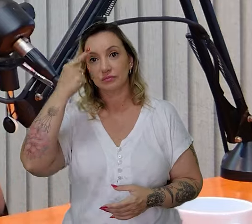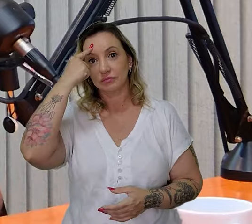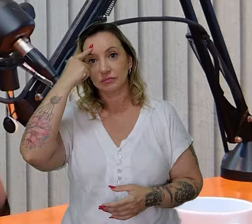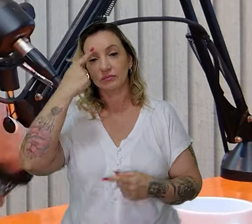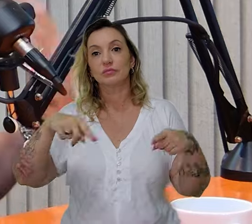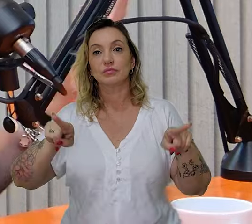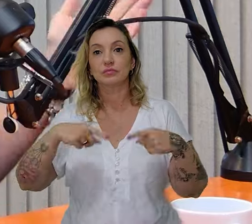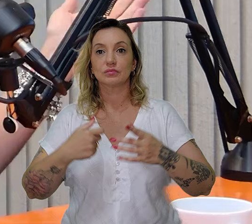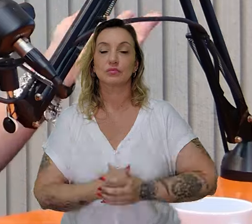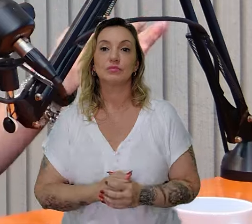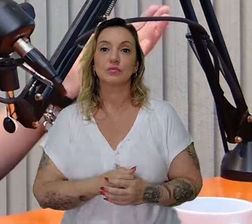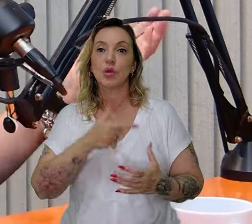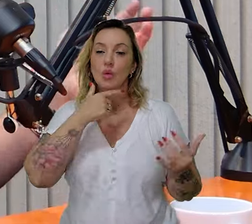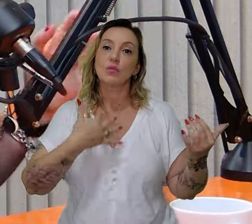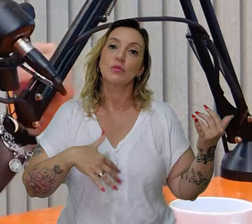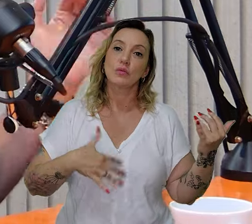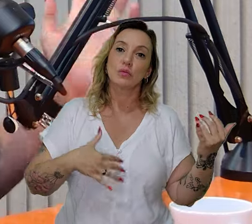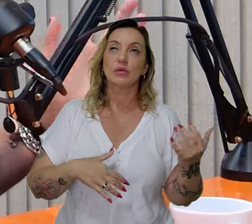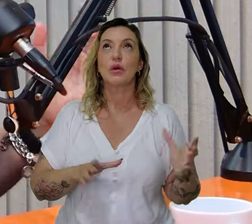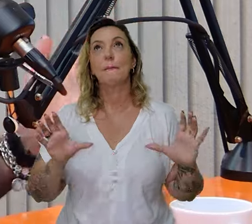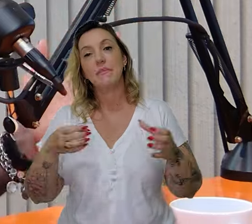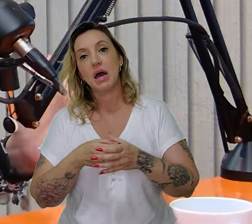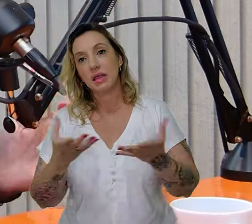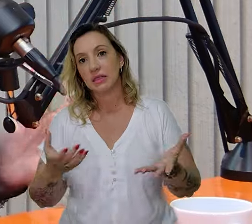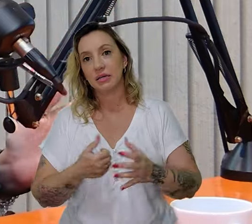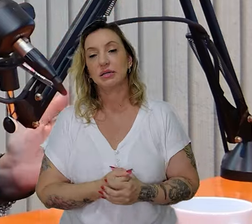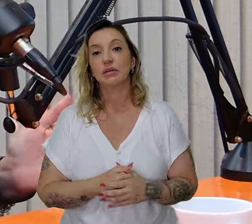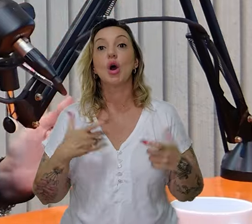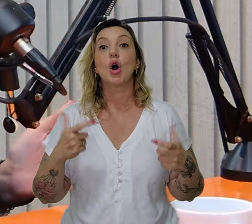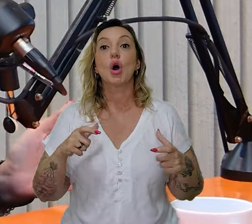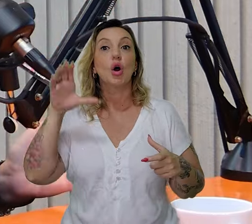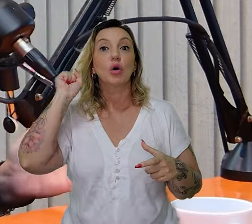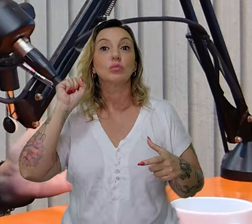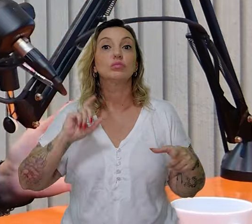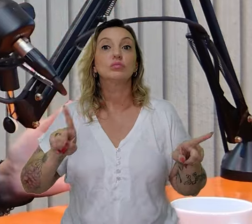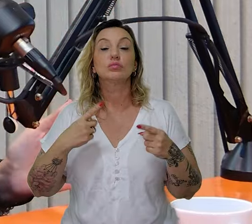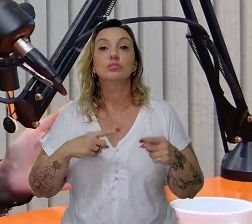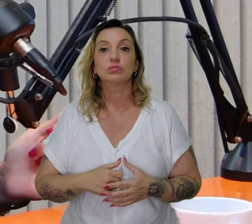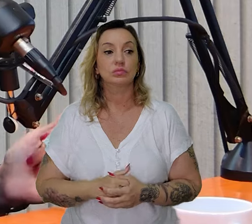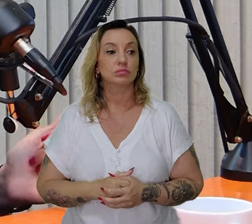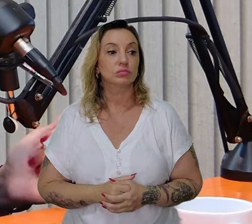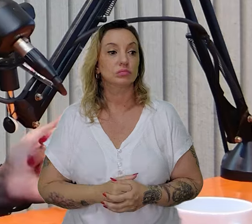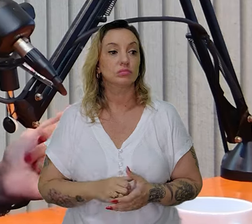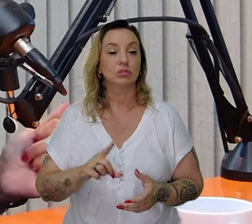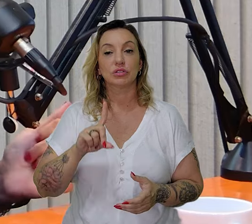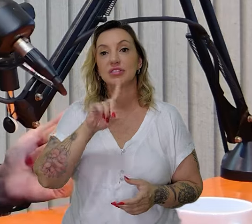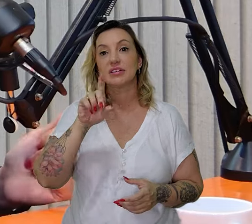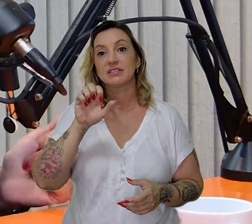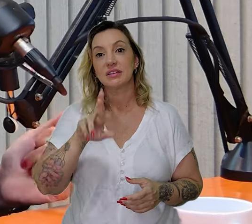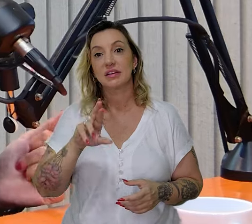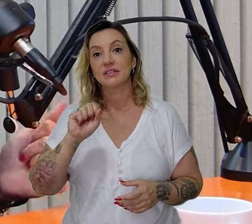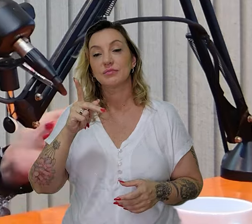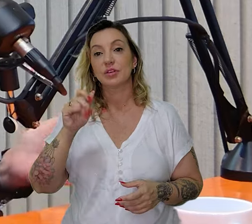no músico né o cara lá com o violão ou na Banda isso mas onde a gente escuta música no geer no